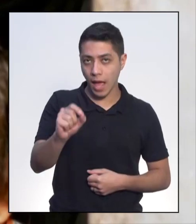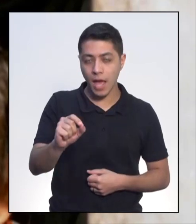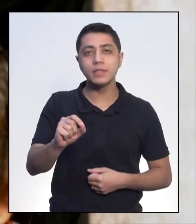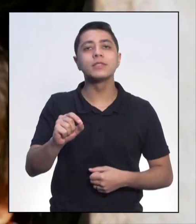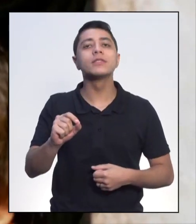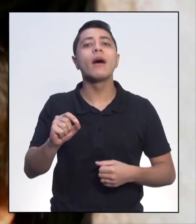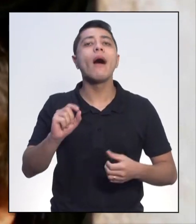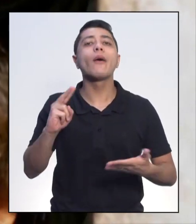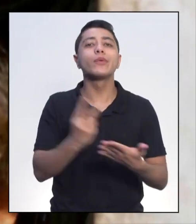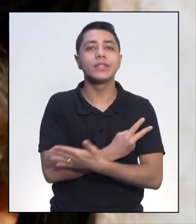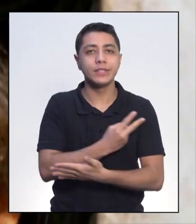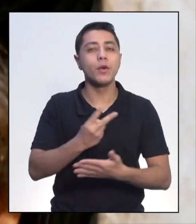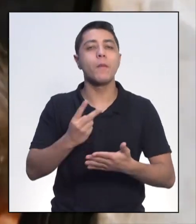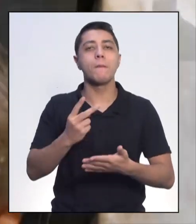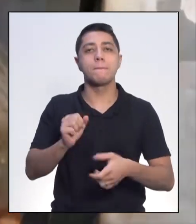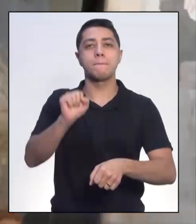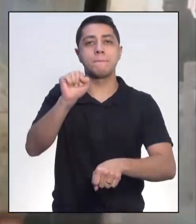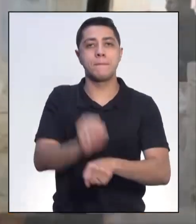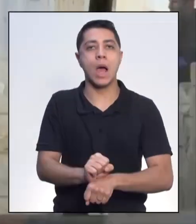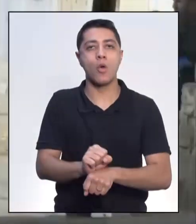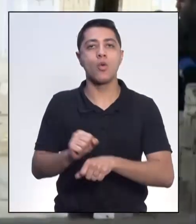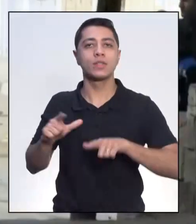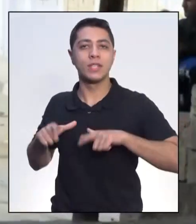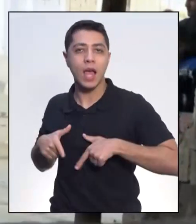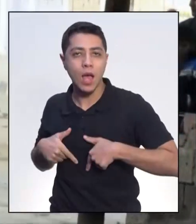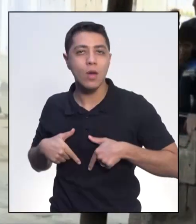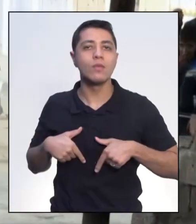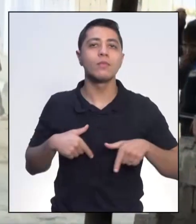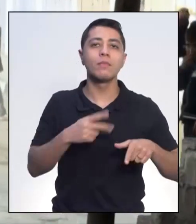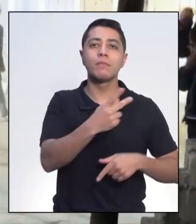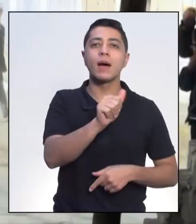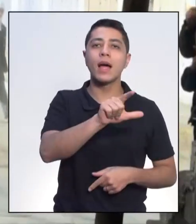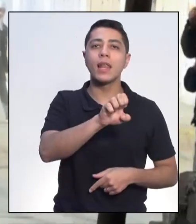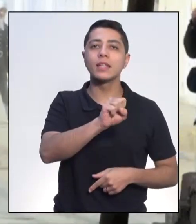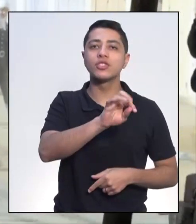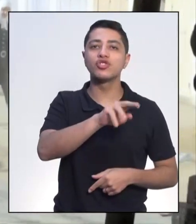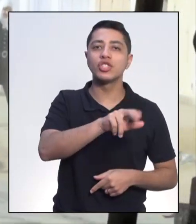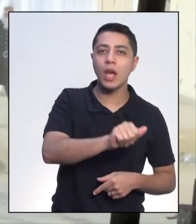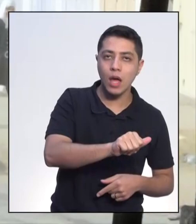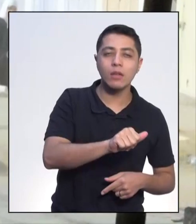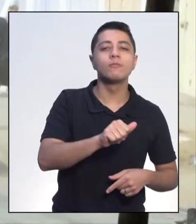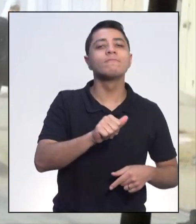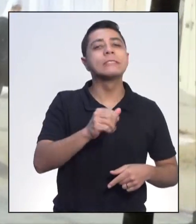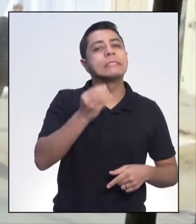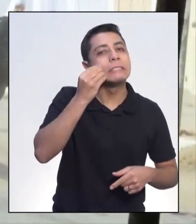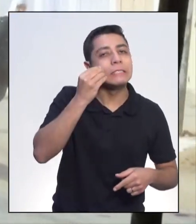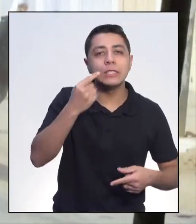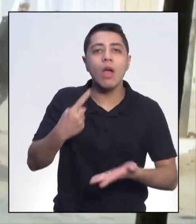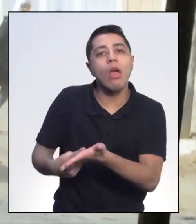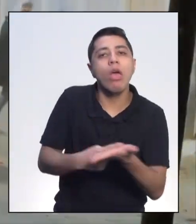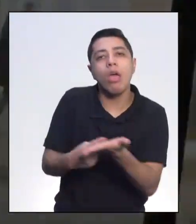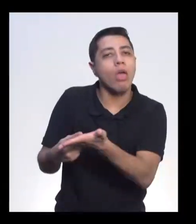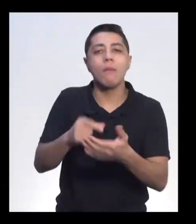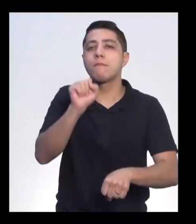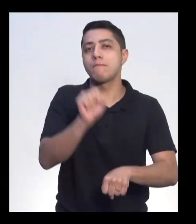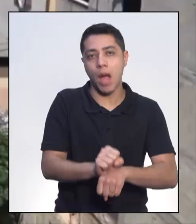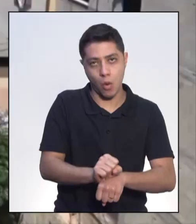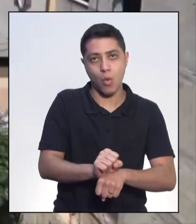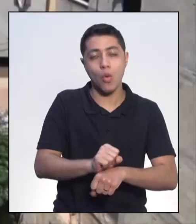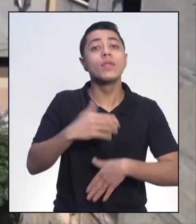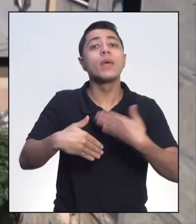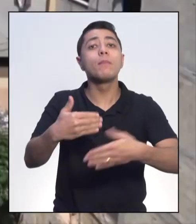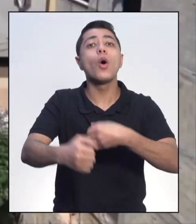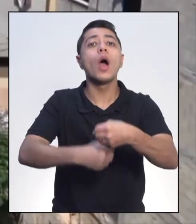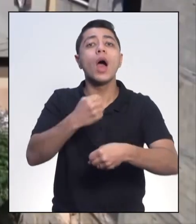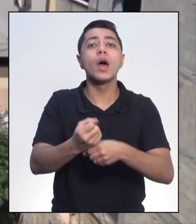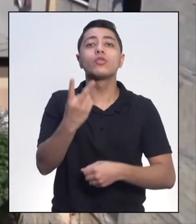se recusou a parar com o avanço dos assentamentos ilegais. Os dois lados retomaram negociações em agosto de 2013. Em